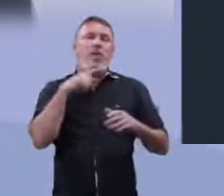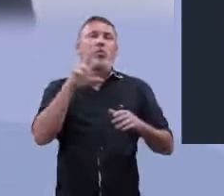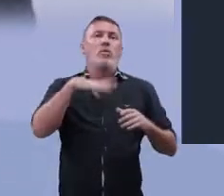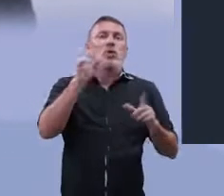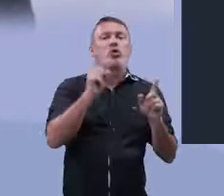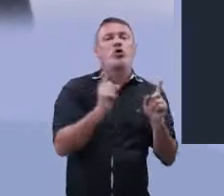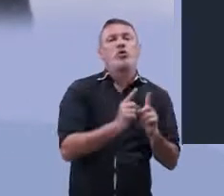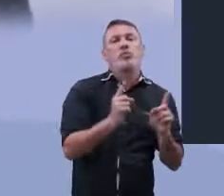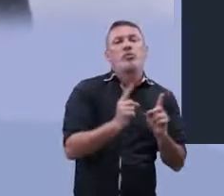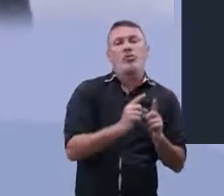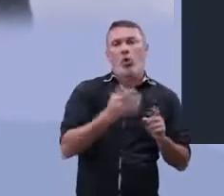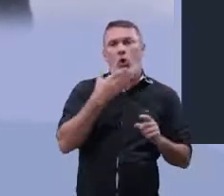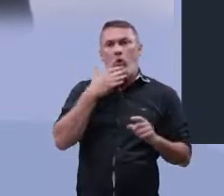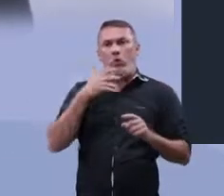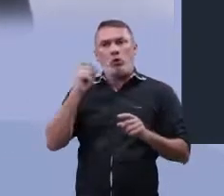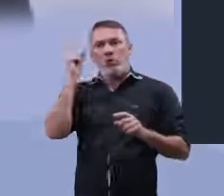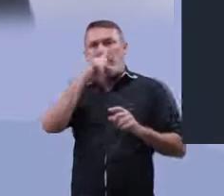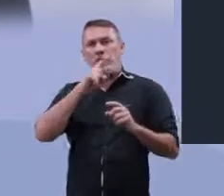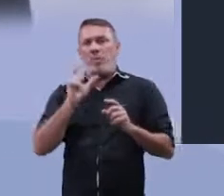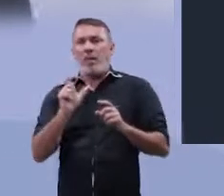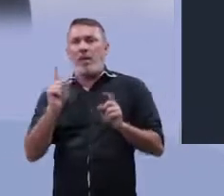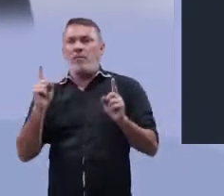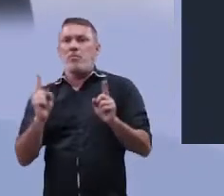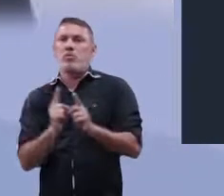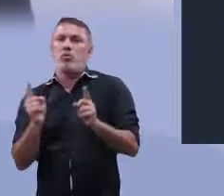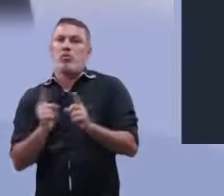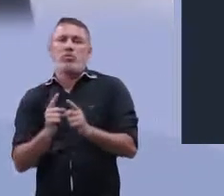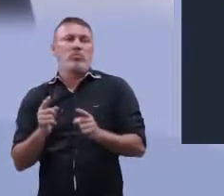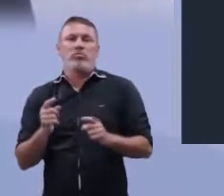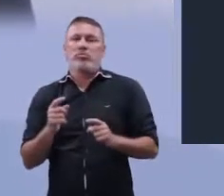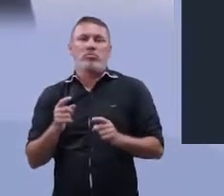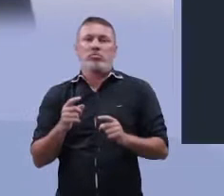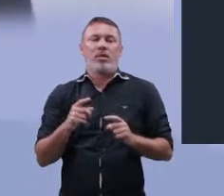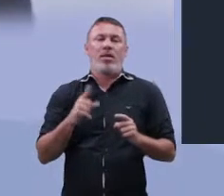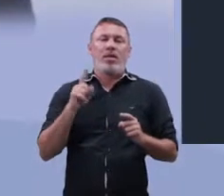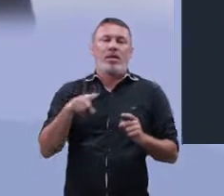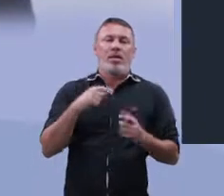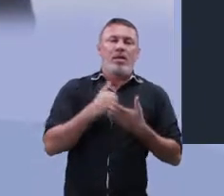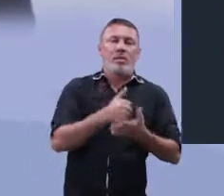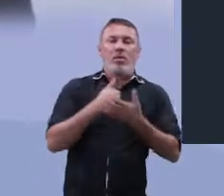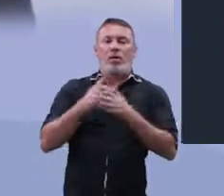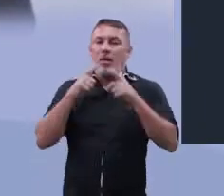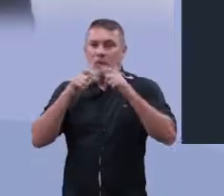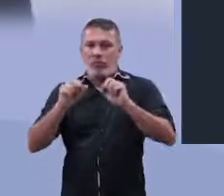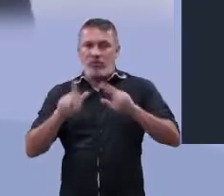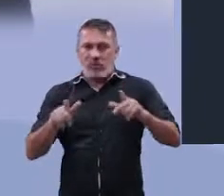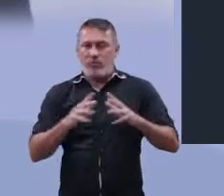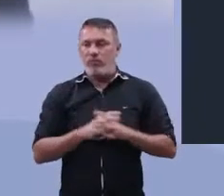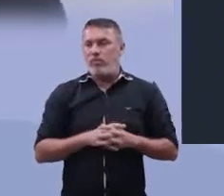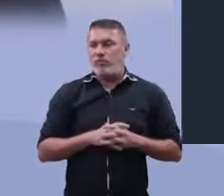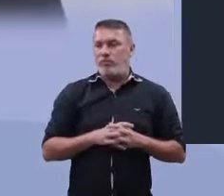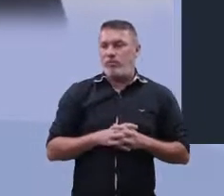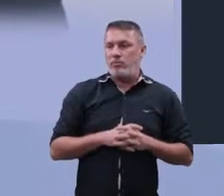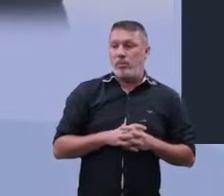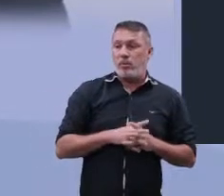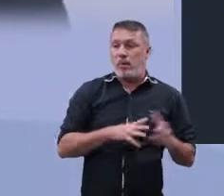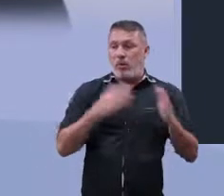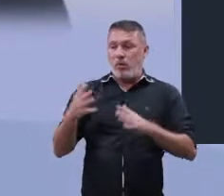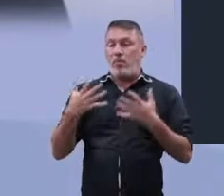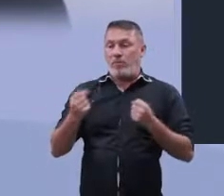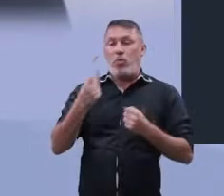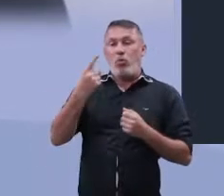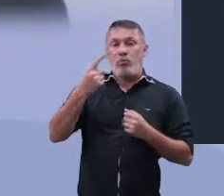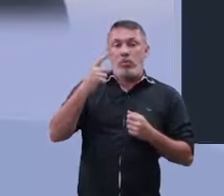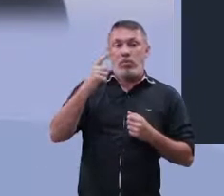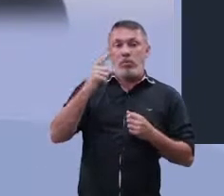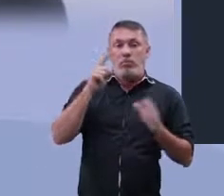diminutivo, ao contrário dos homens, né, que não utilizam tanto esse recurso linguístico, ok? E agora nós vamos